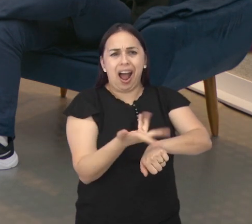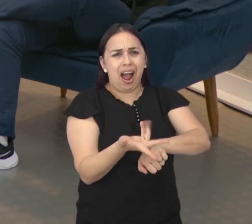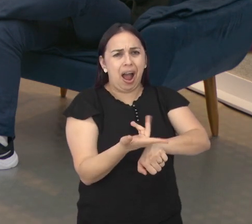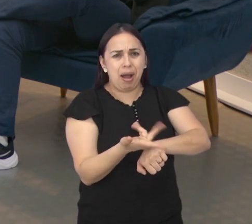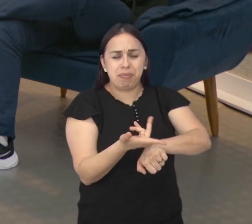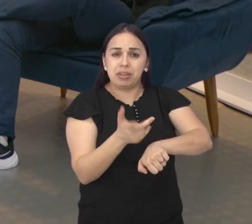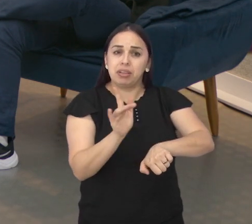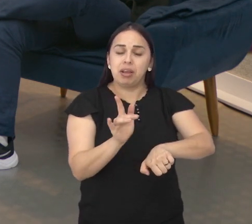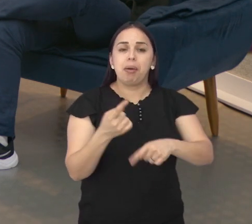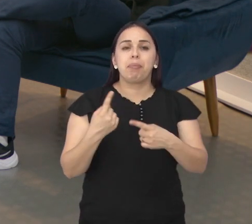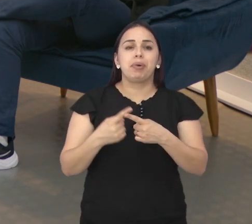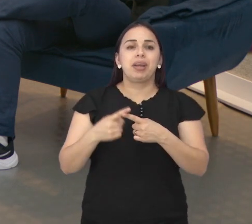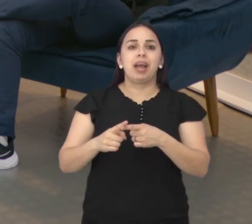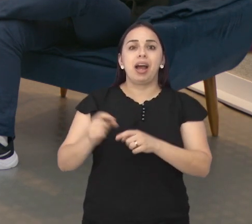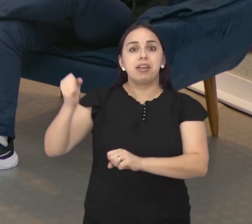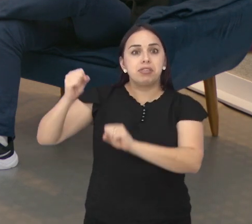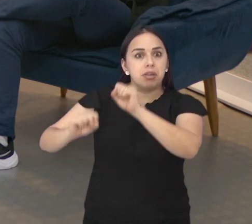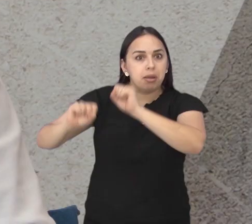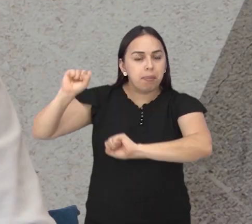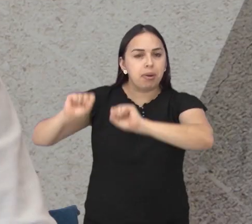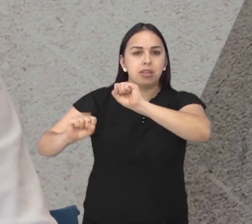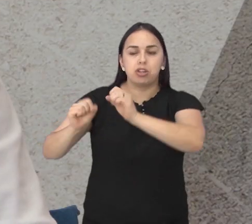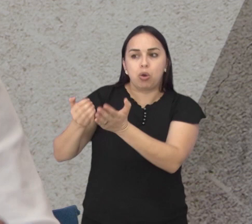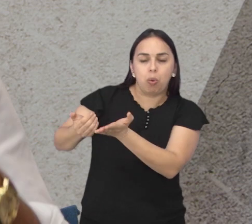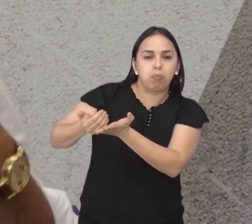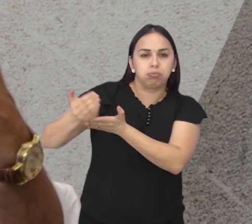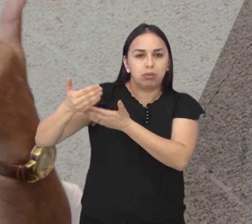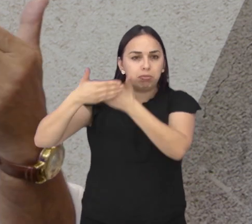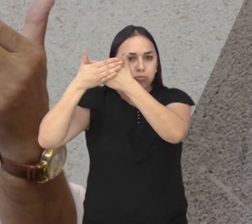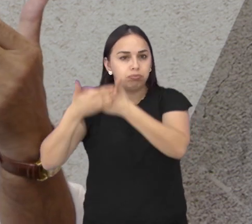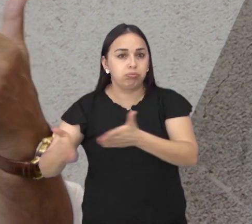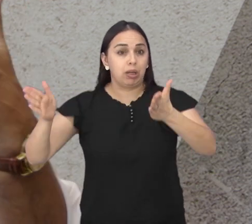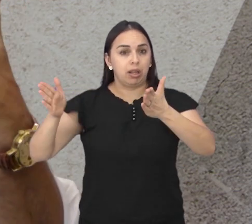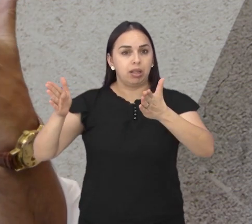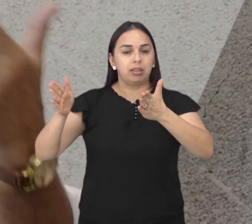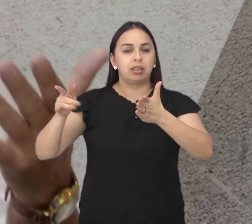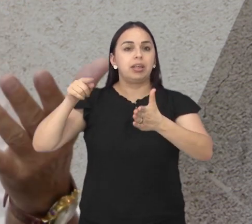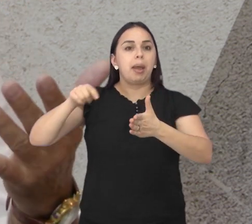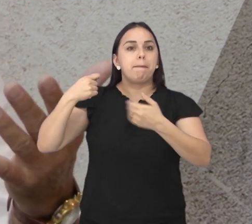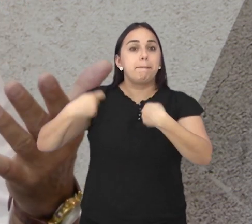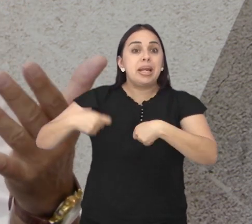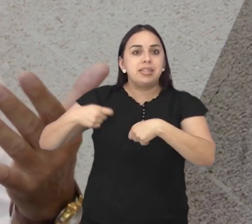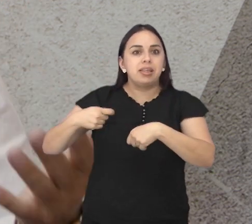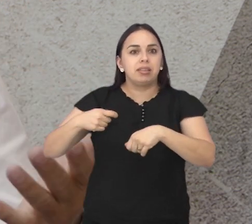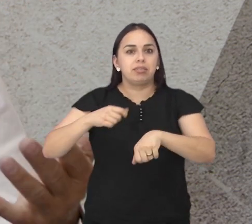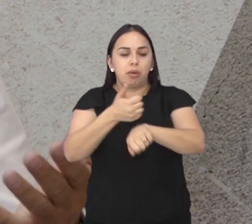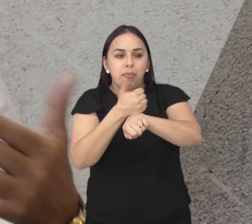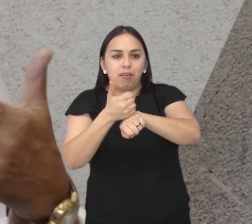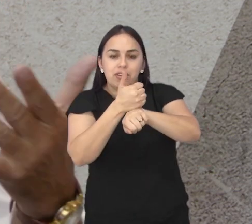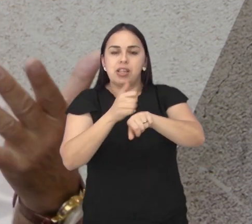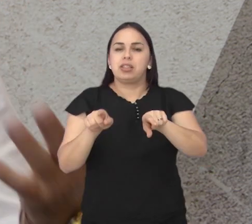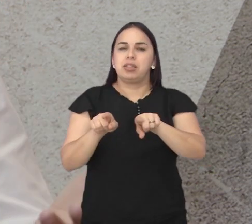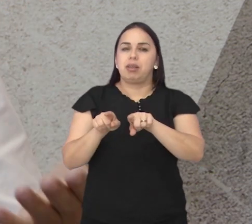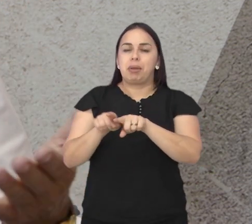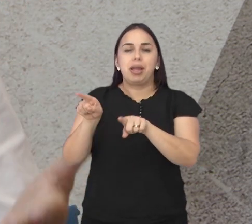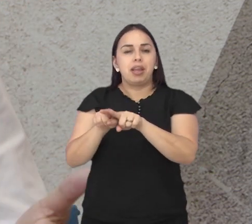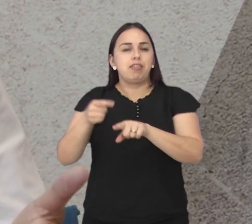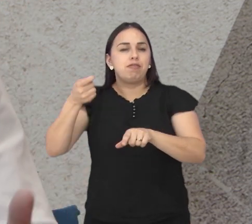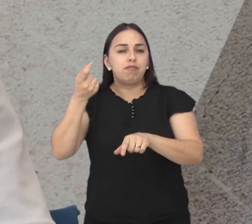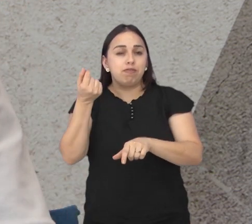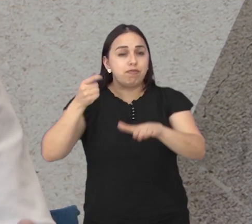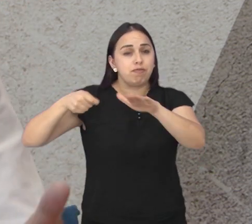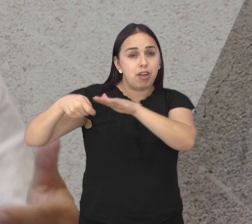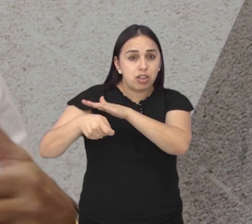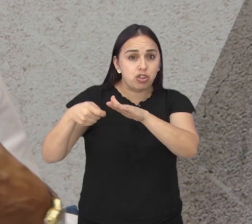esperava. Né? Por conta das empresas que surgiram no mercado e da necessidade das grandes montadoras